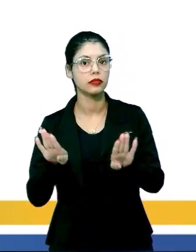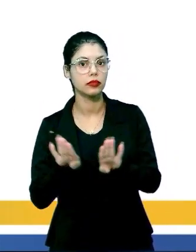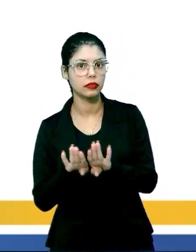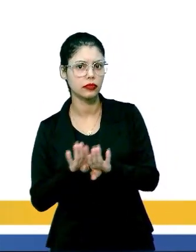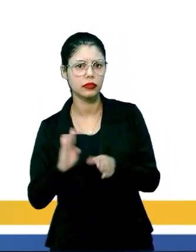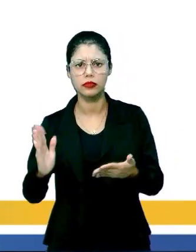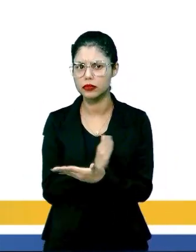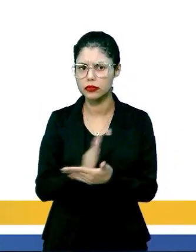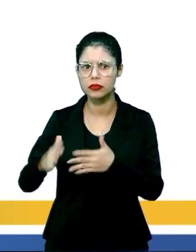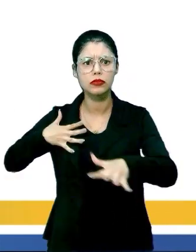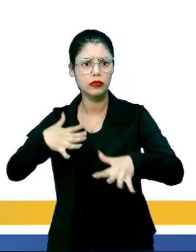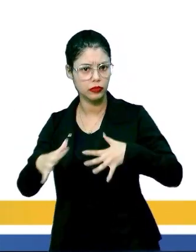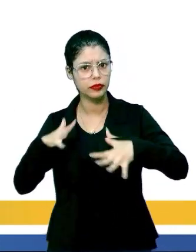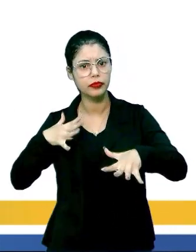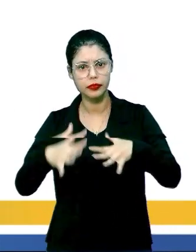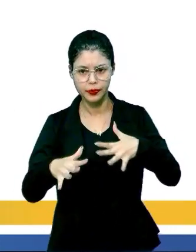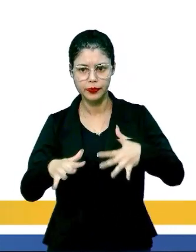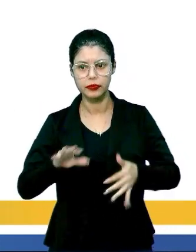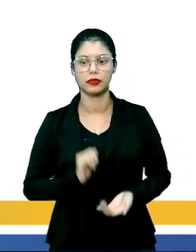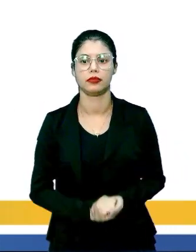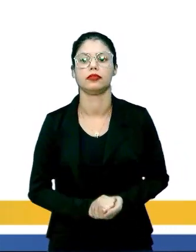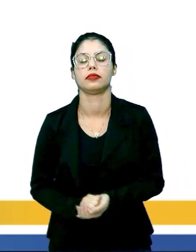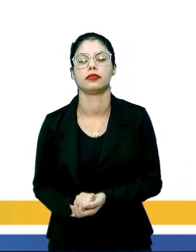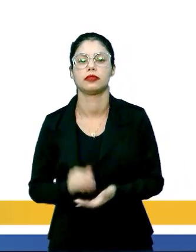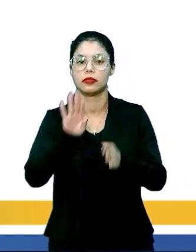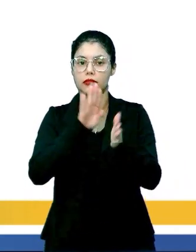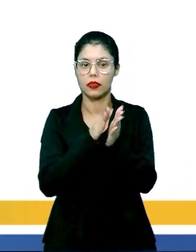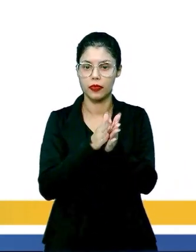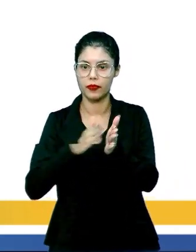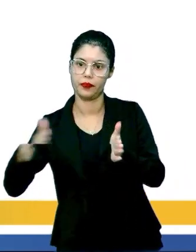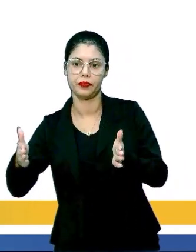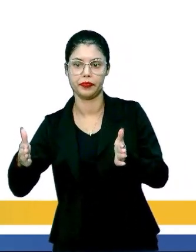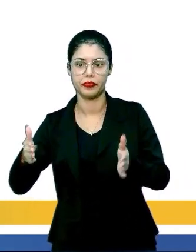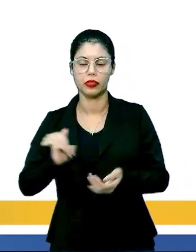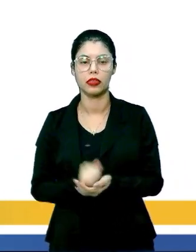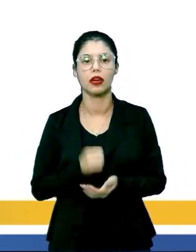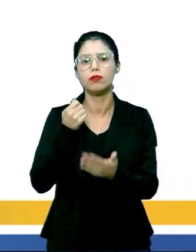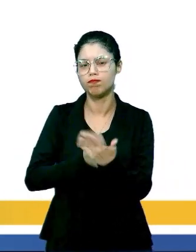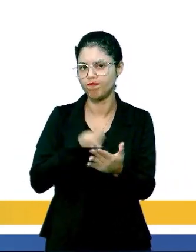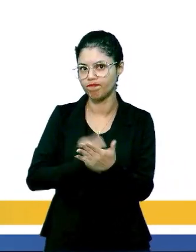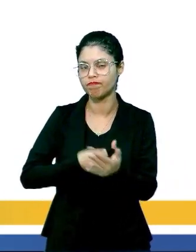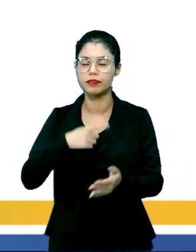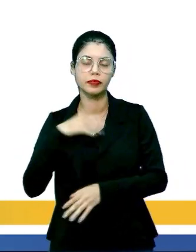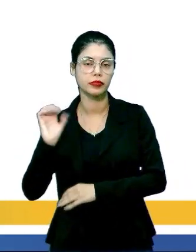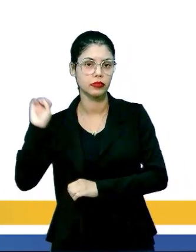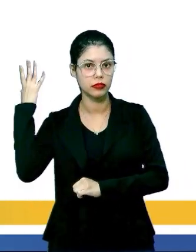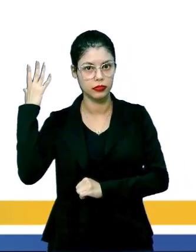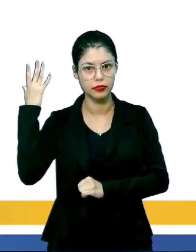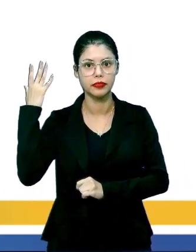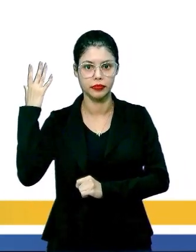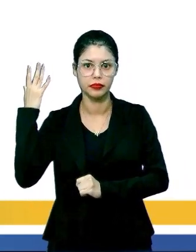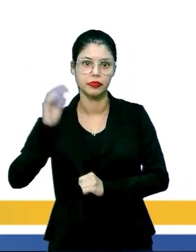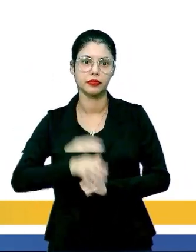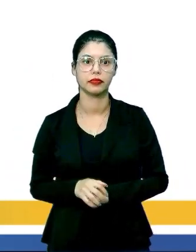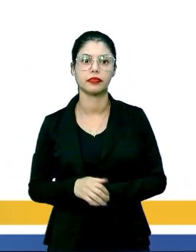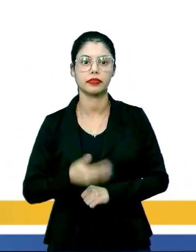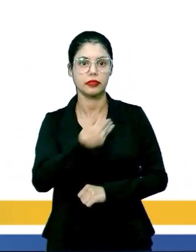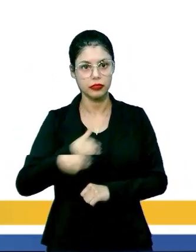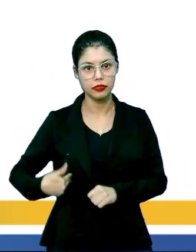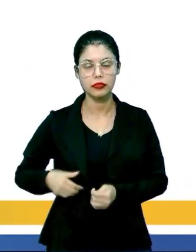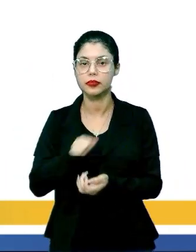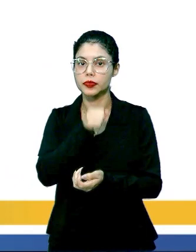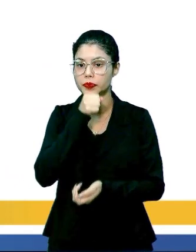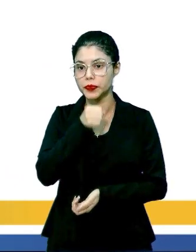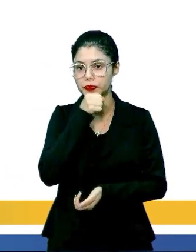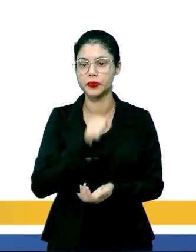sobre alguns dos movimentos, né, separatistas e de resistência que aconteceu na República